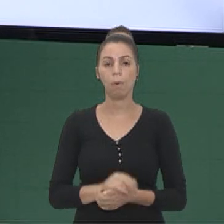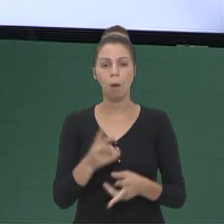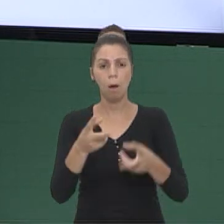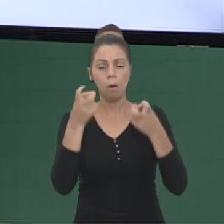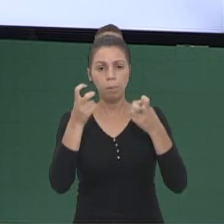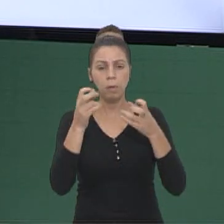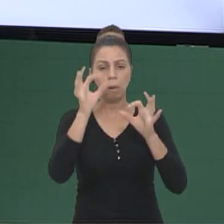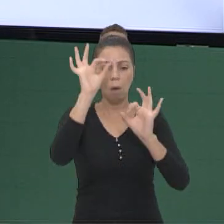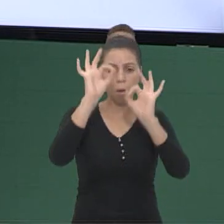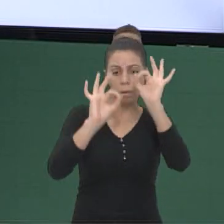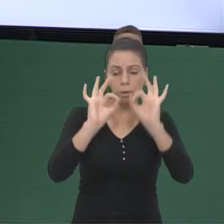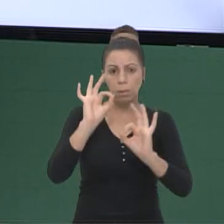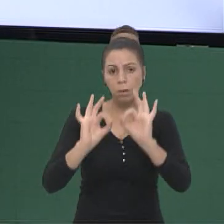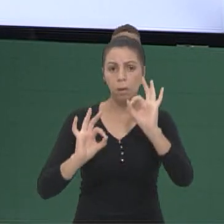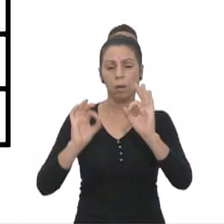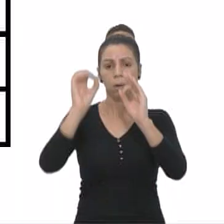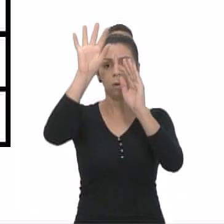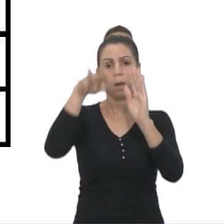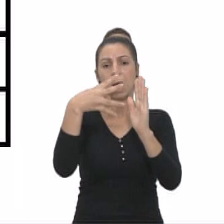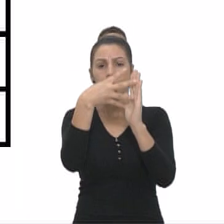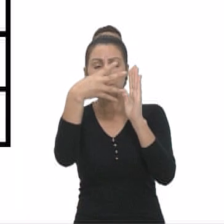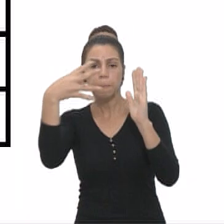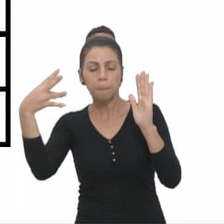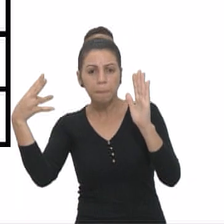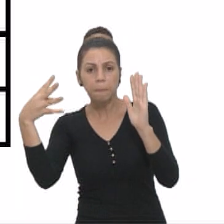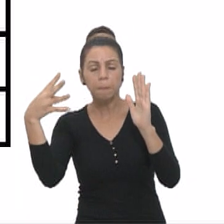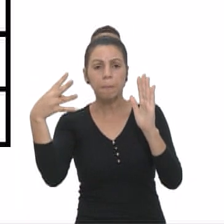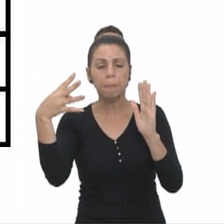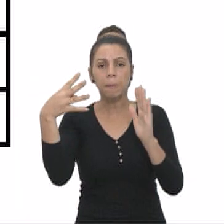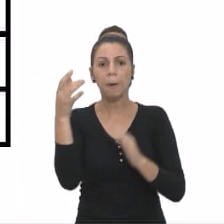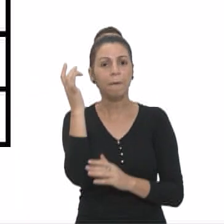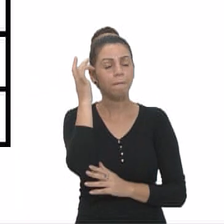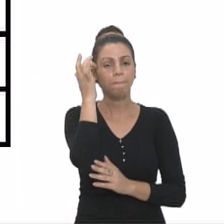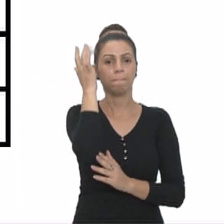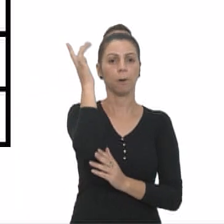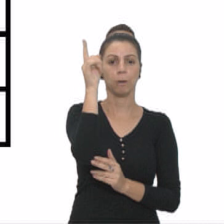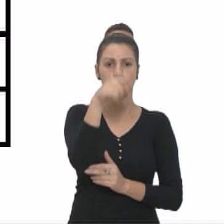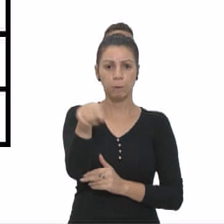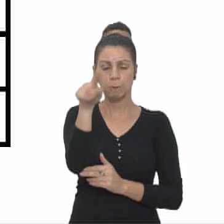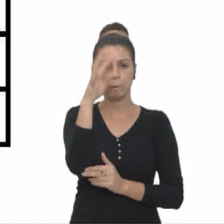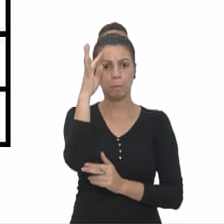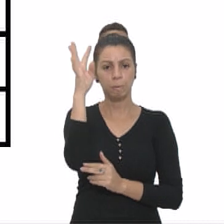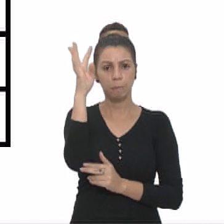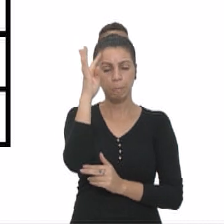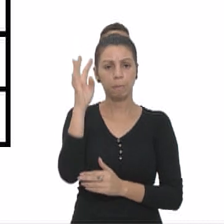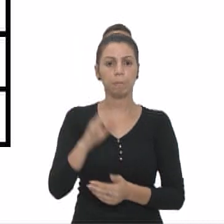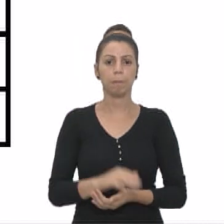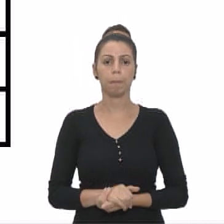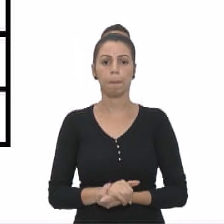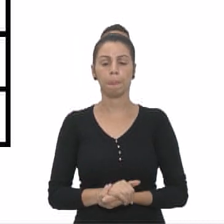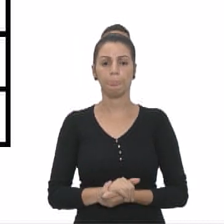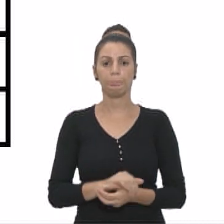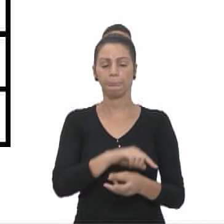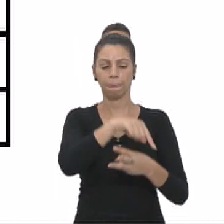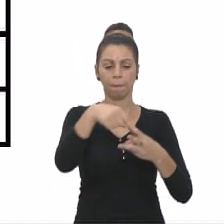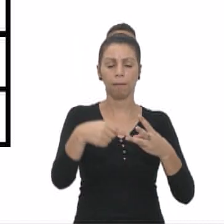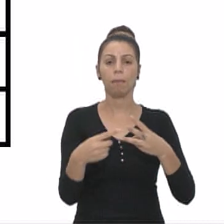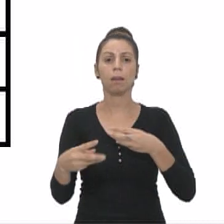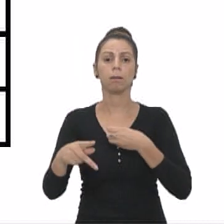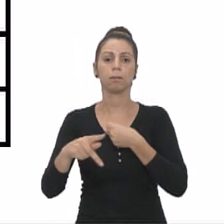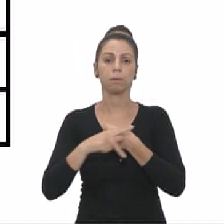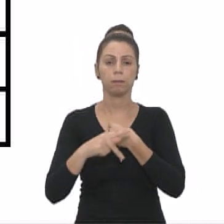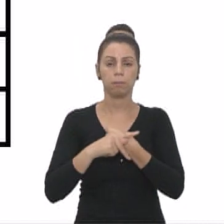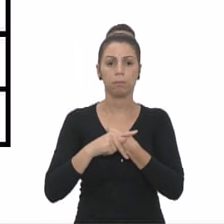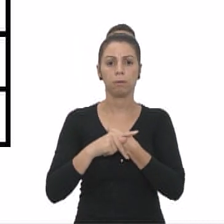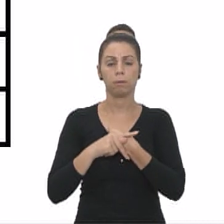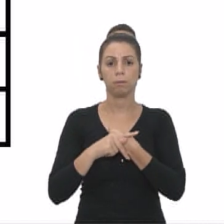organização didática para facilitar e orientar a nossa aula, a nossa reflexão. 3 pronomes pessoais no singular e os outros 3